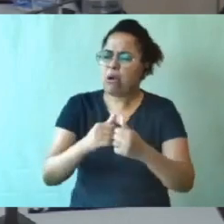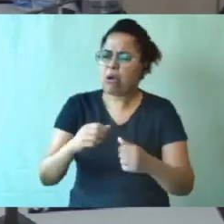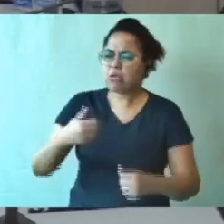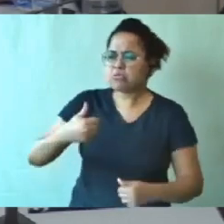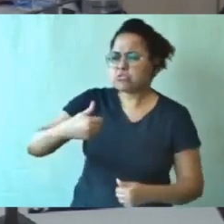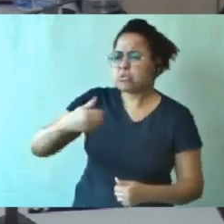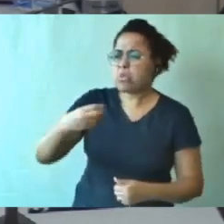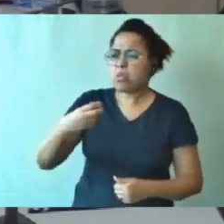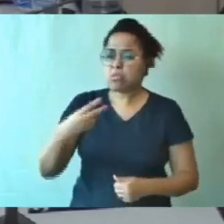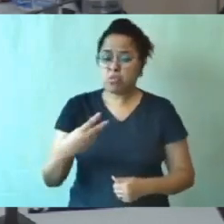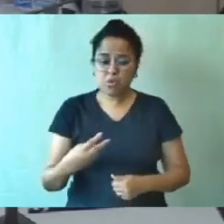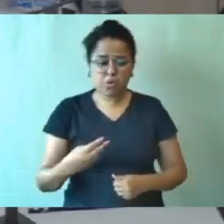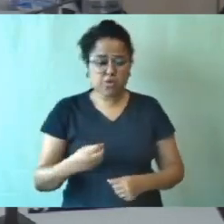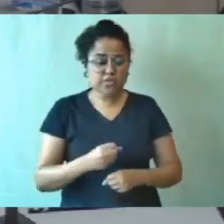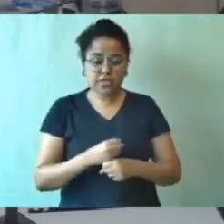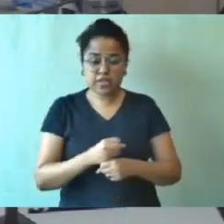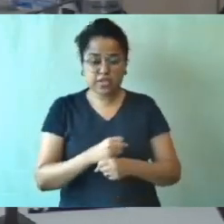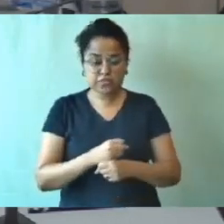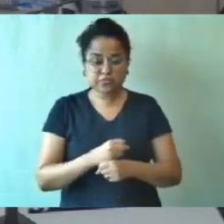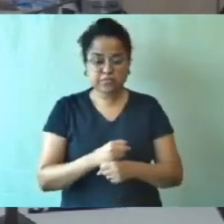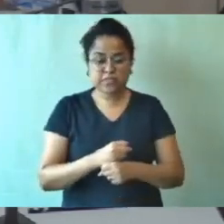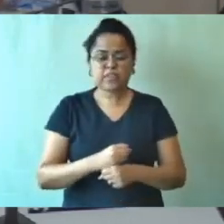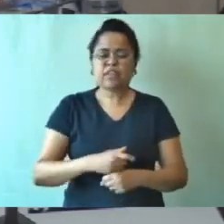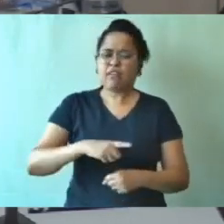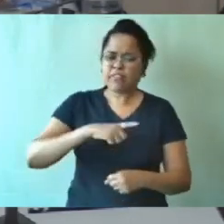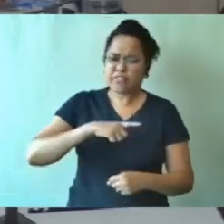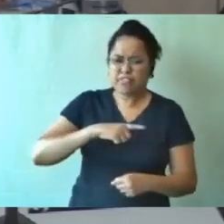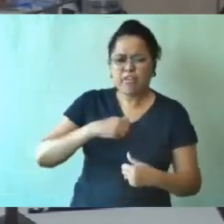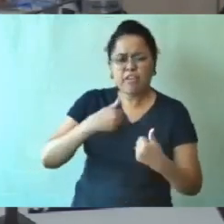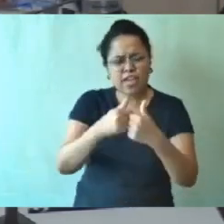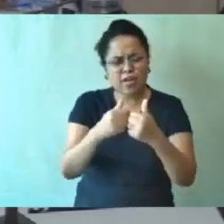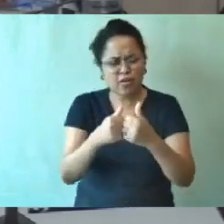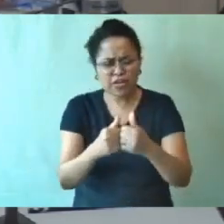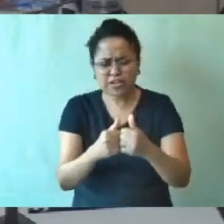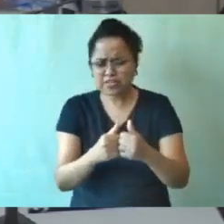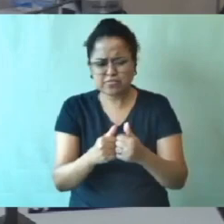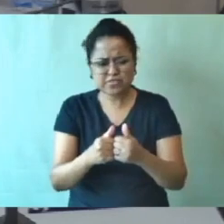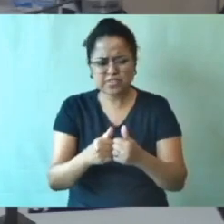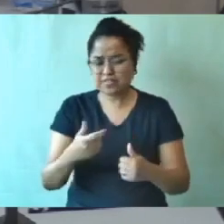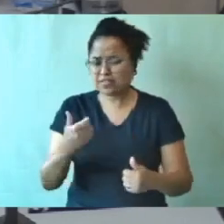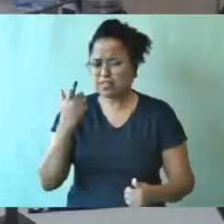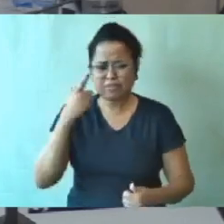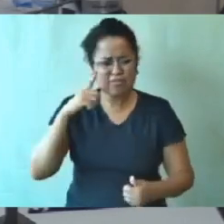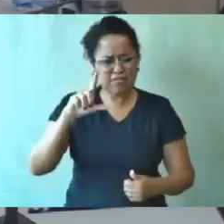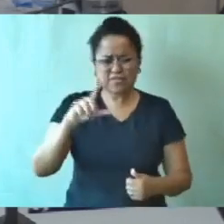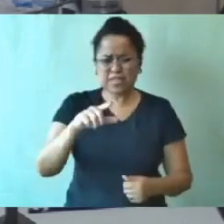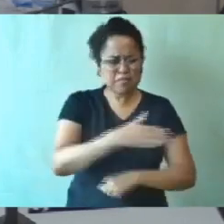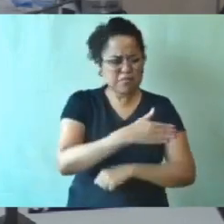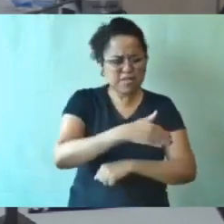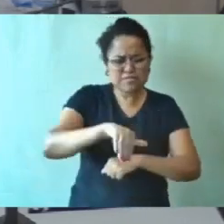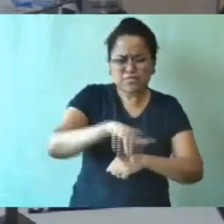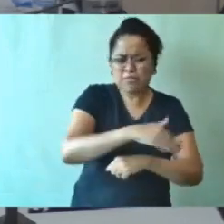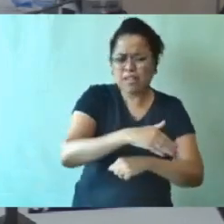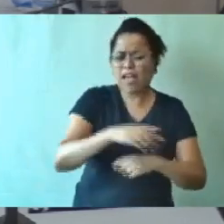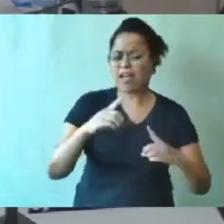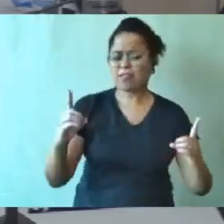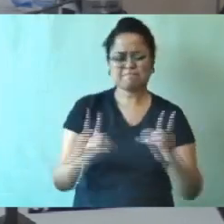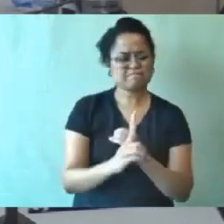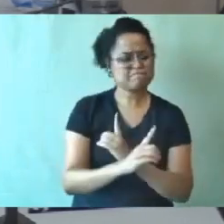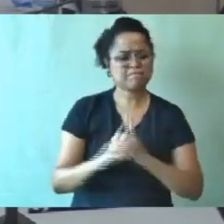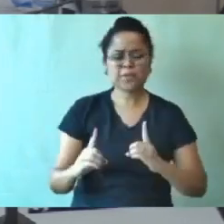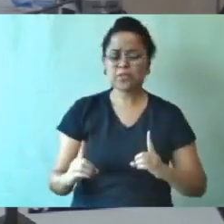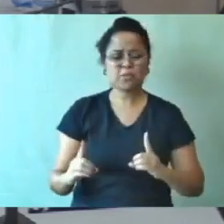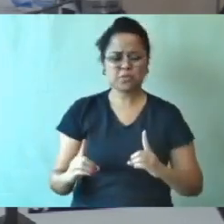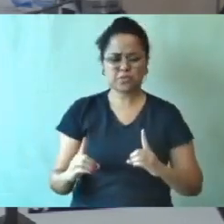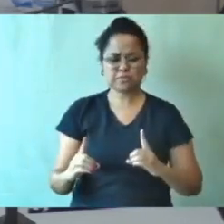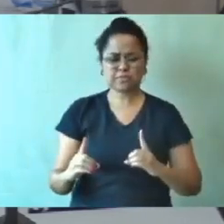condições. Não é apenas observar a idade do que o ônibus, que a lei permite que ele circule. Ele tem que tirar de circulação, tem que